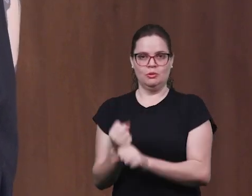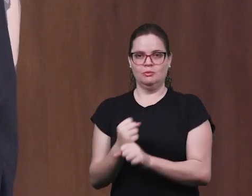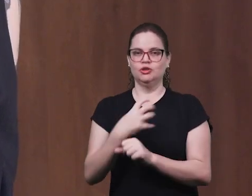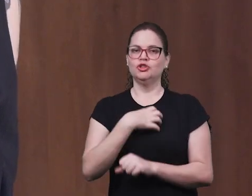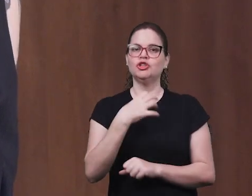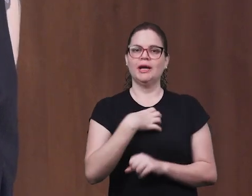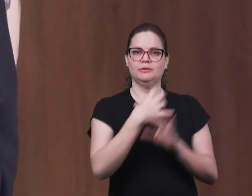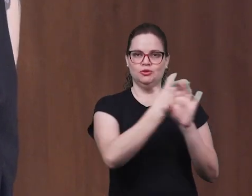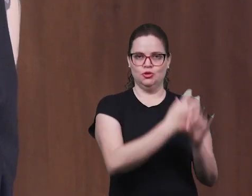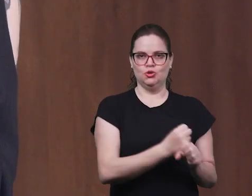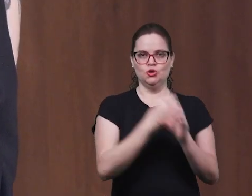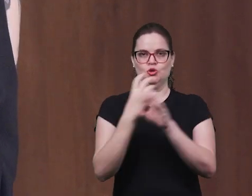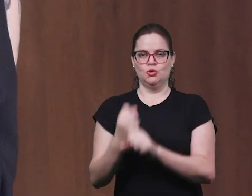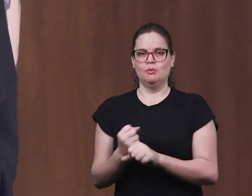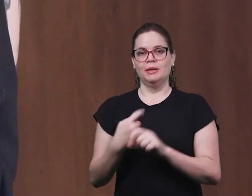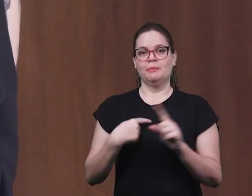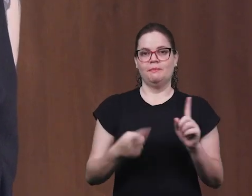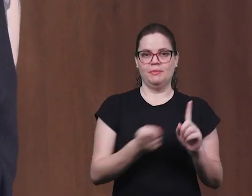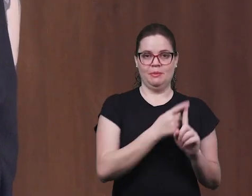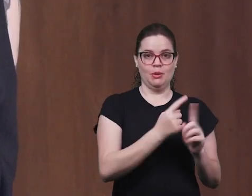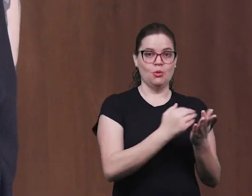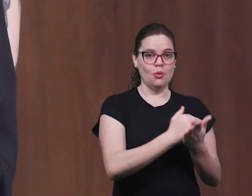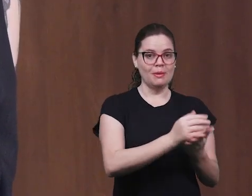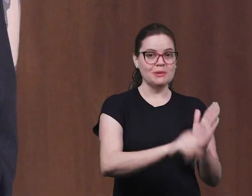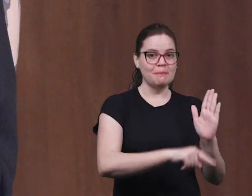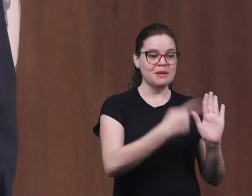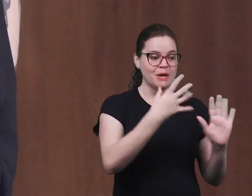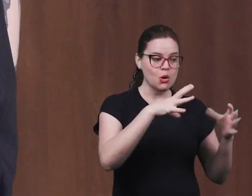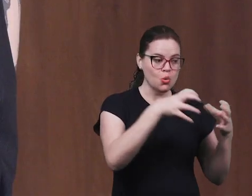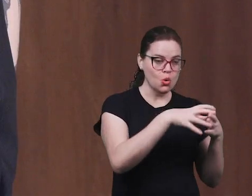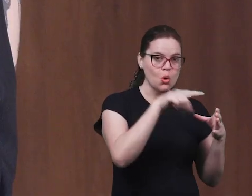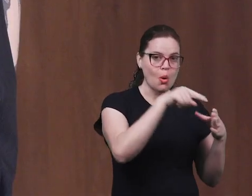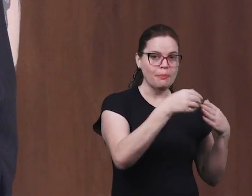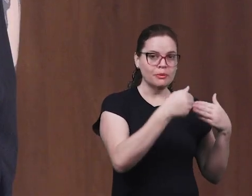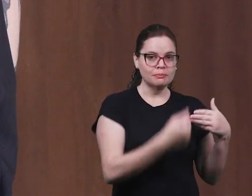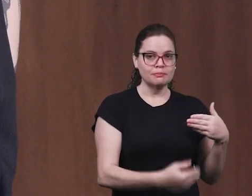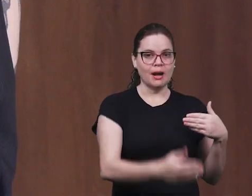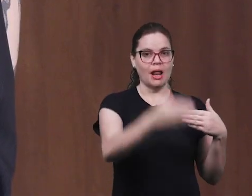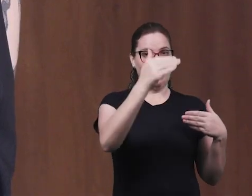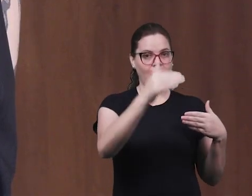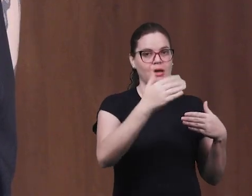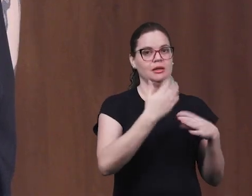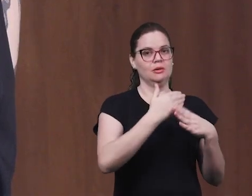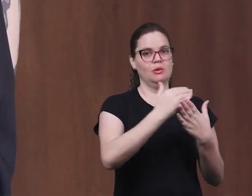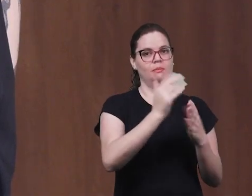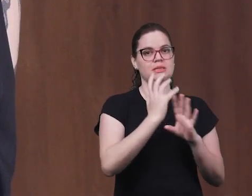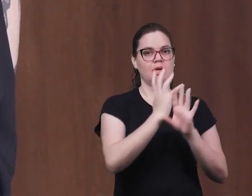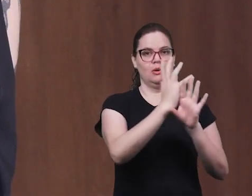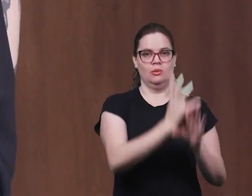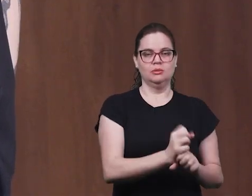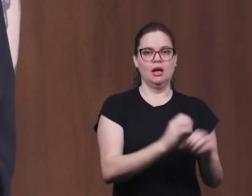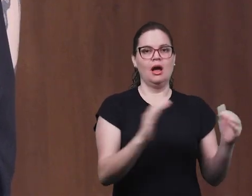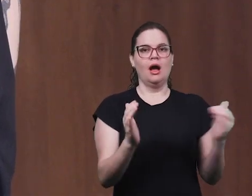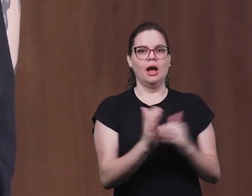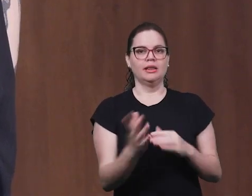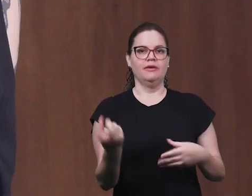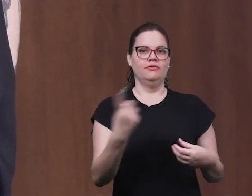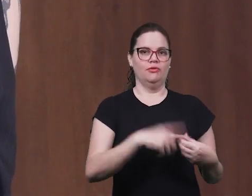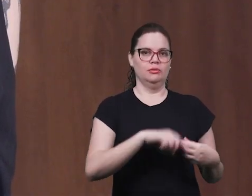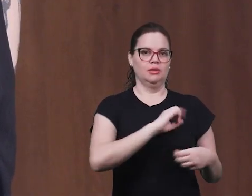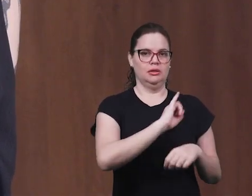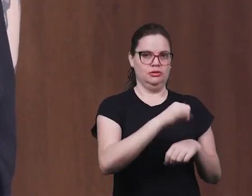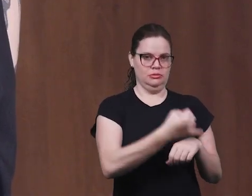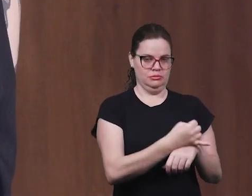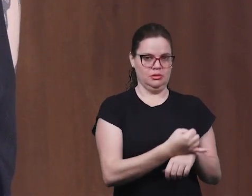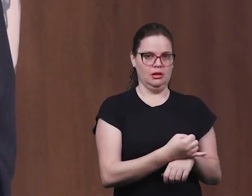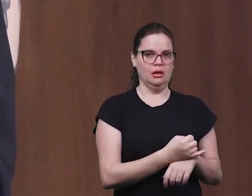repetindo que a primeira contagem é que nós consideramos, entendemos com muita clareza, até pelos